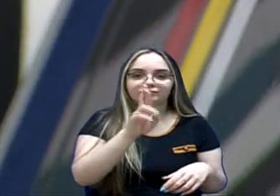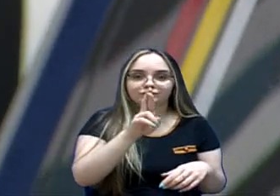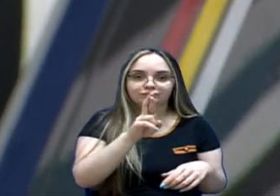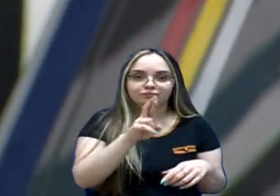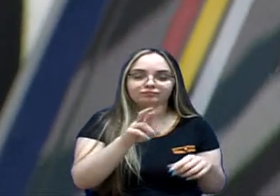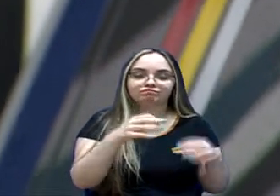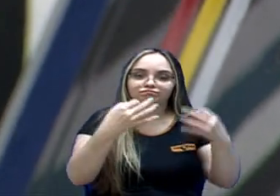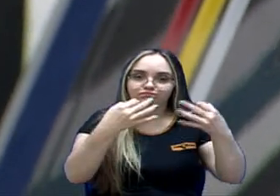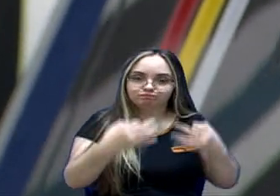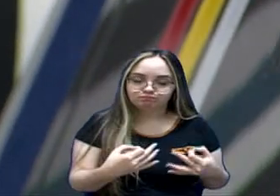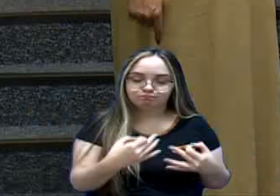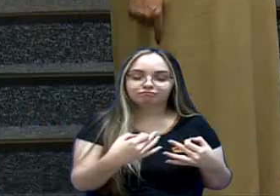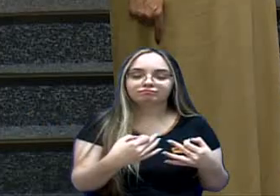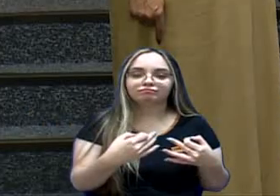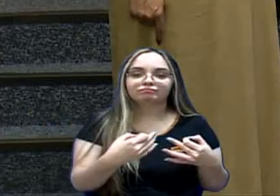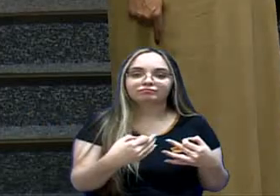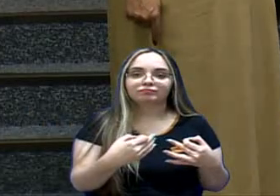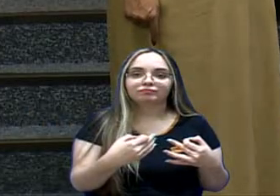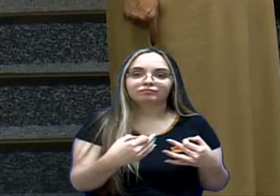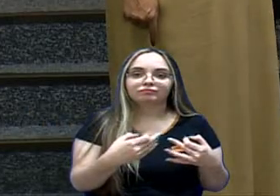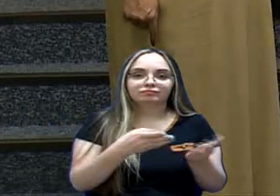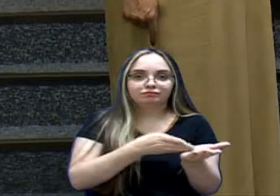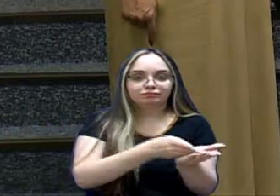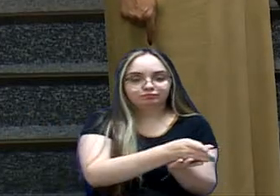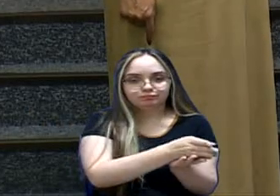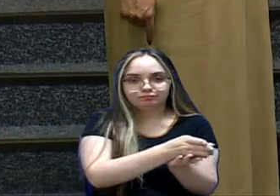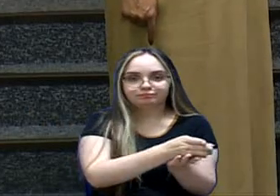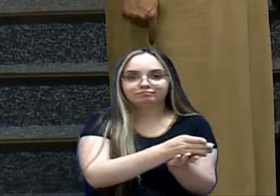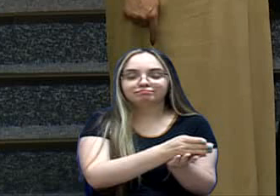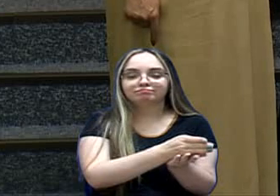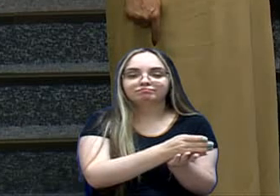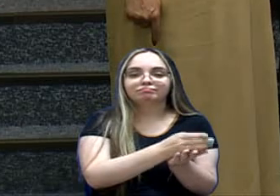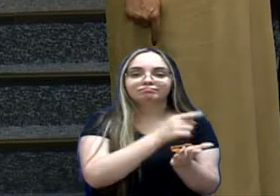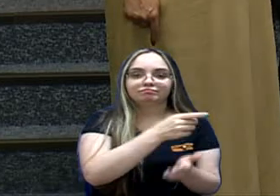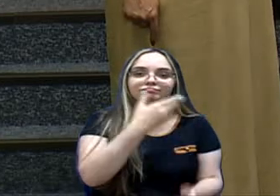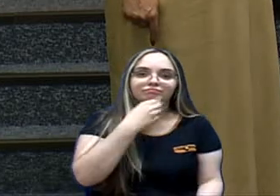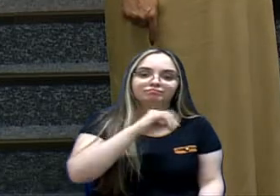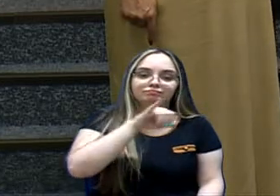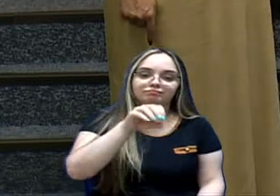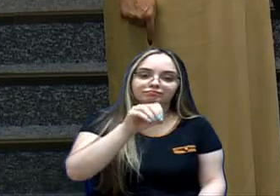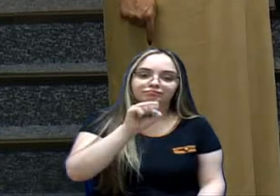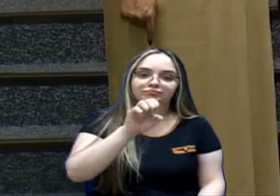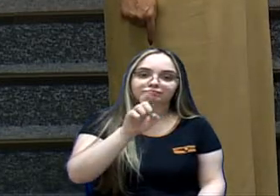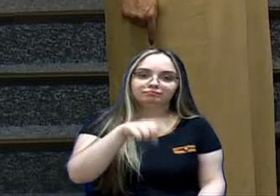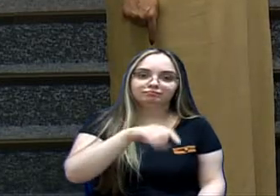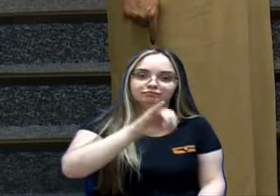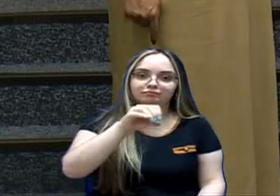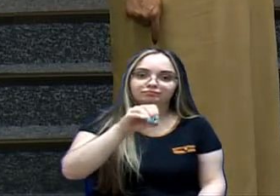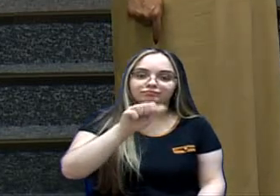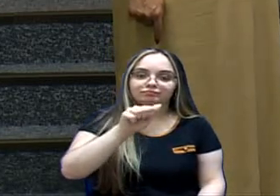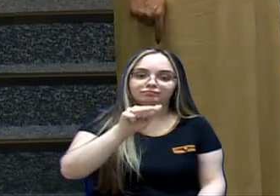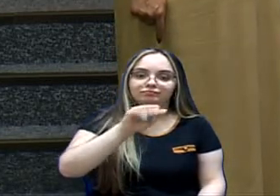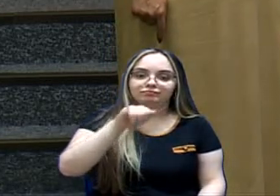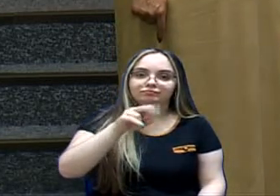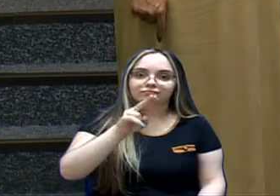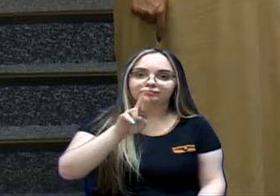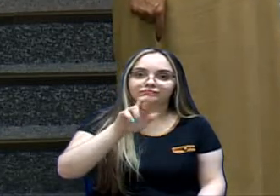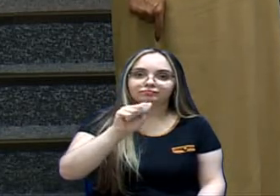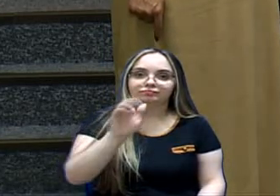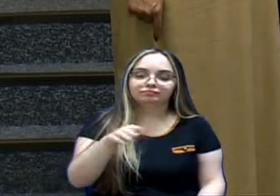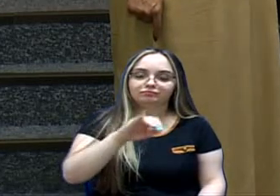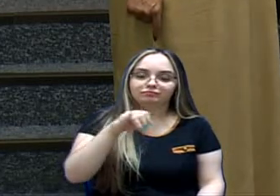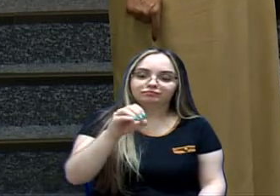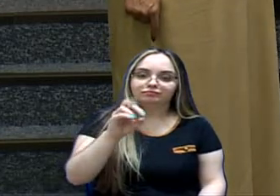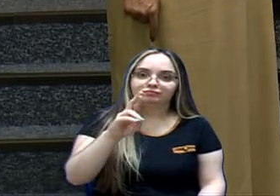íntegro, honesto, reto, José Jajura Jorge Júnior, o título de cidadão